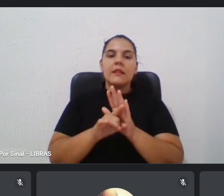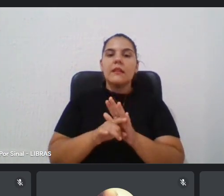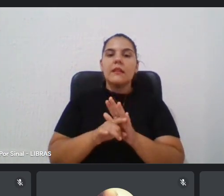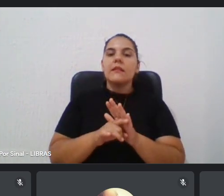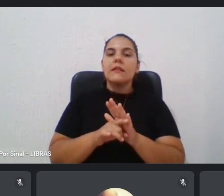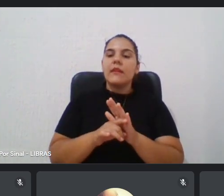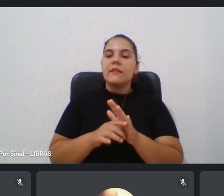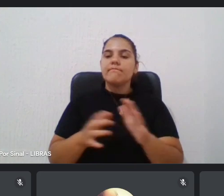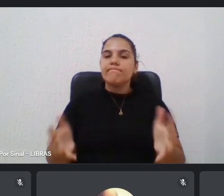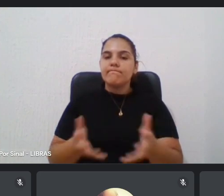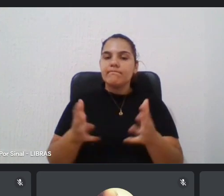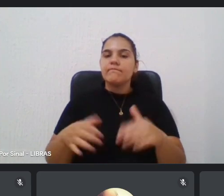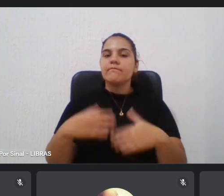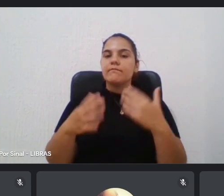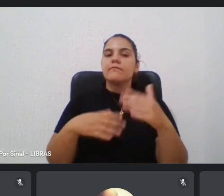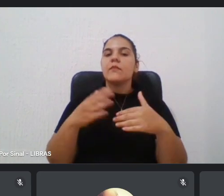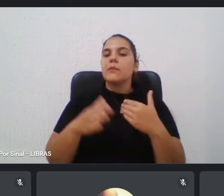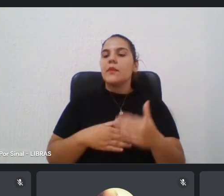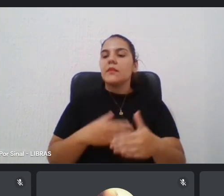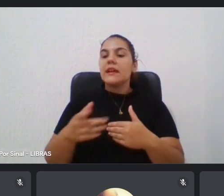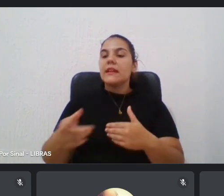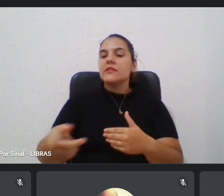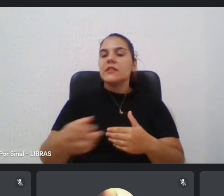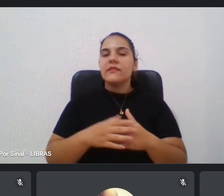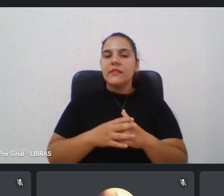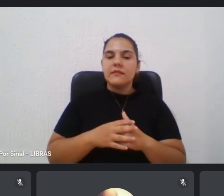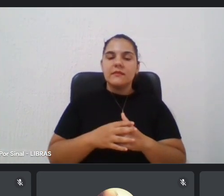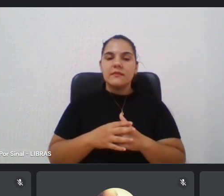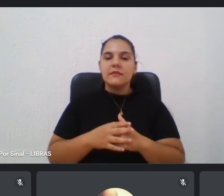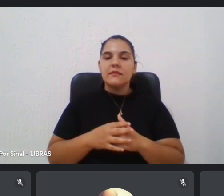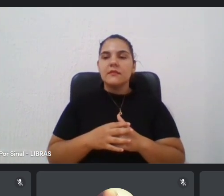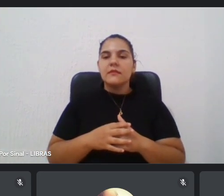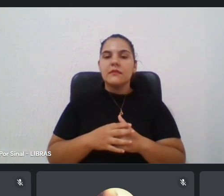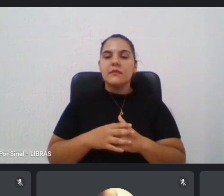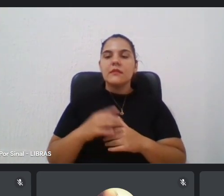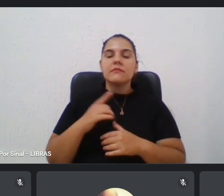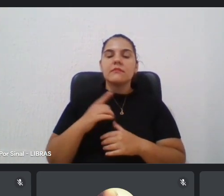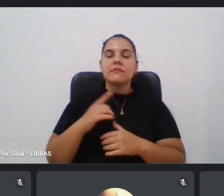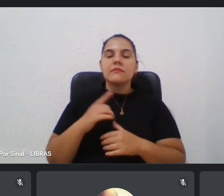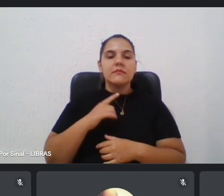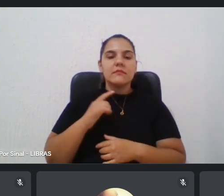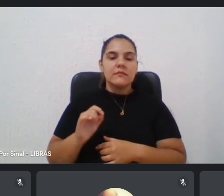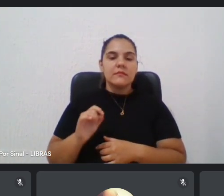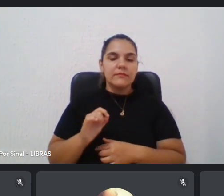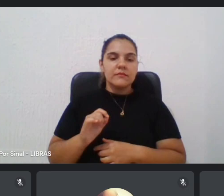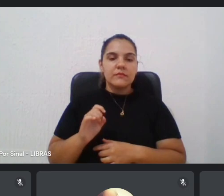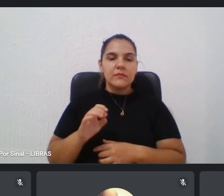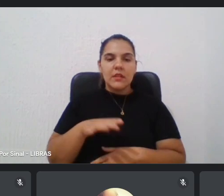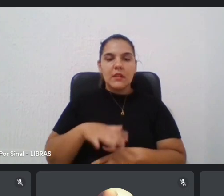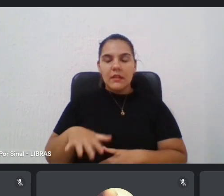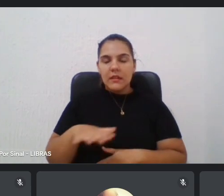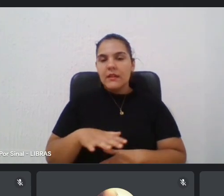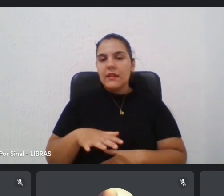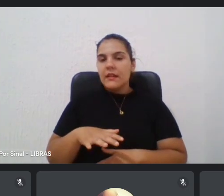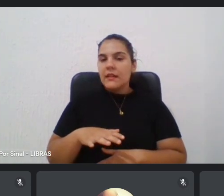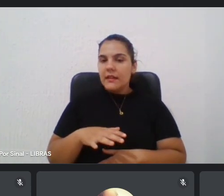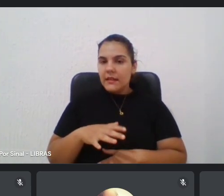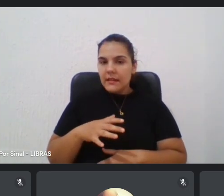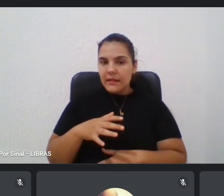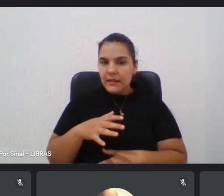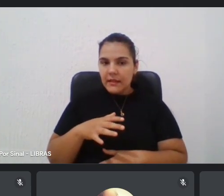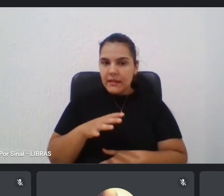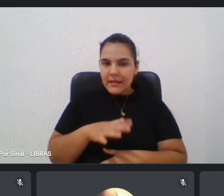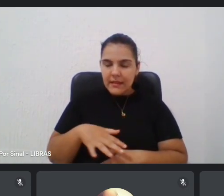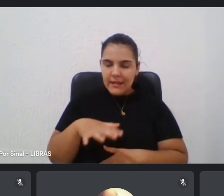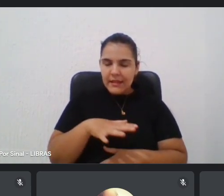e que seja um evento que possa mobilizar não apenas acadêmicos, mas também a população, que a gente consiga dialogar com as